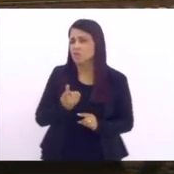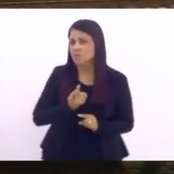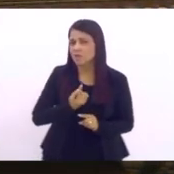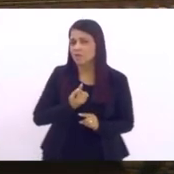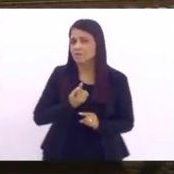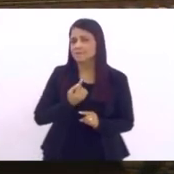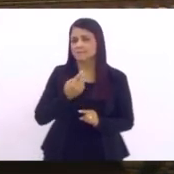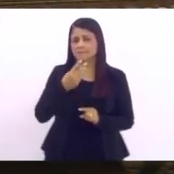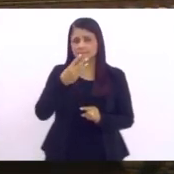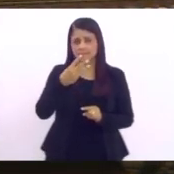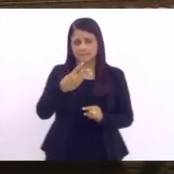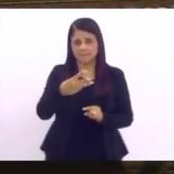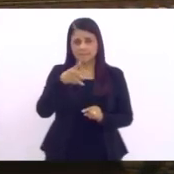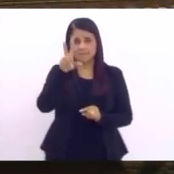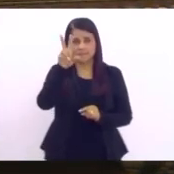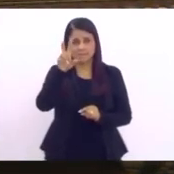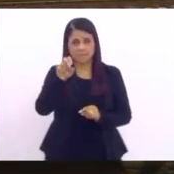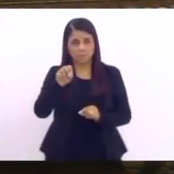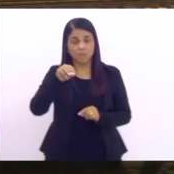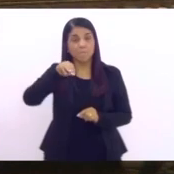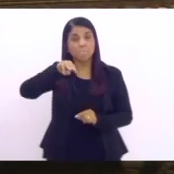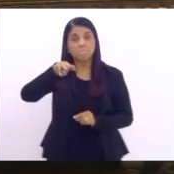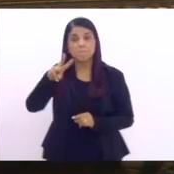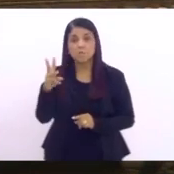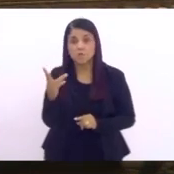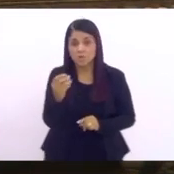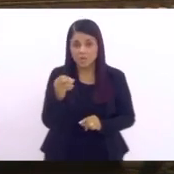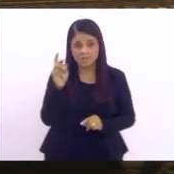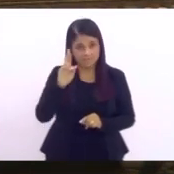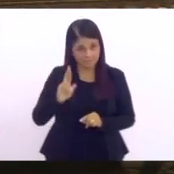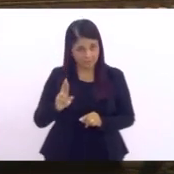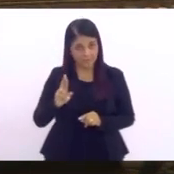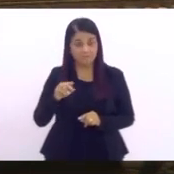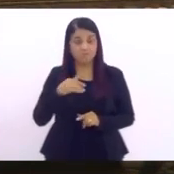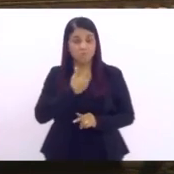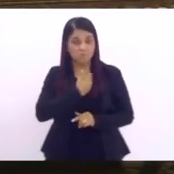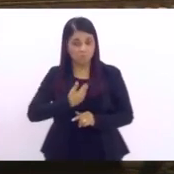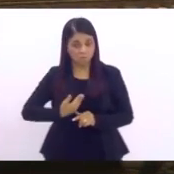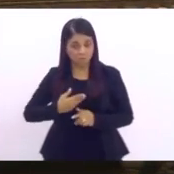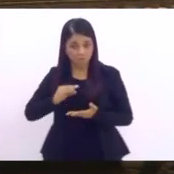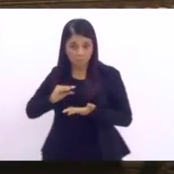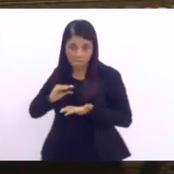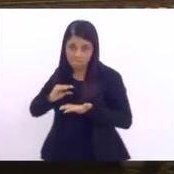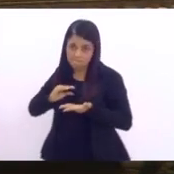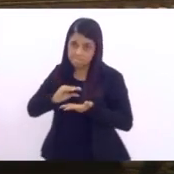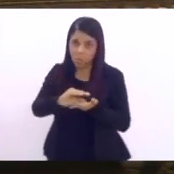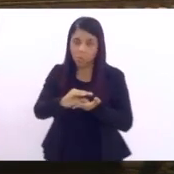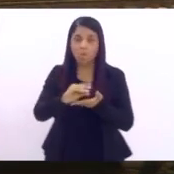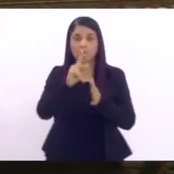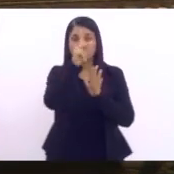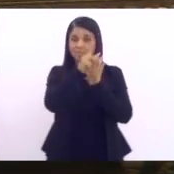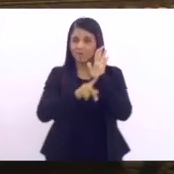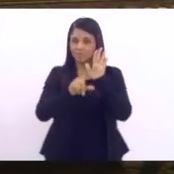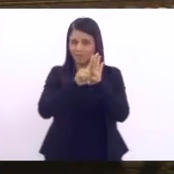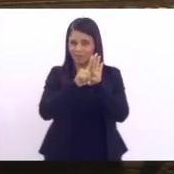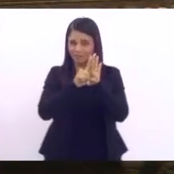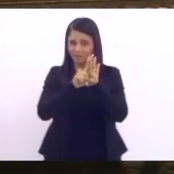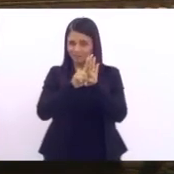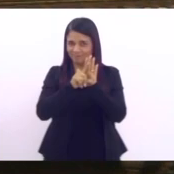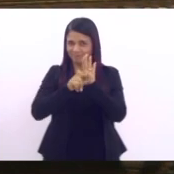de reais, que é o que o governo vai aportar para o nosso projeto, tivéssemos